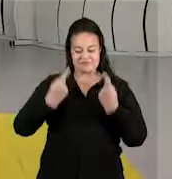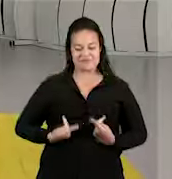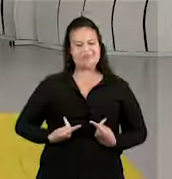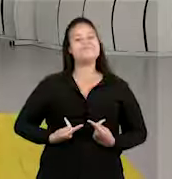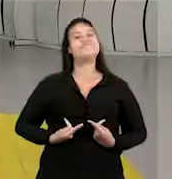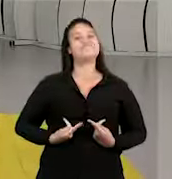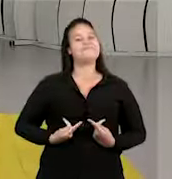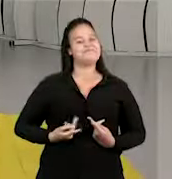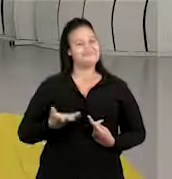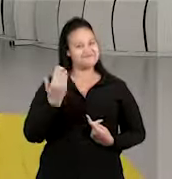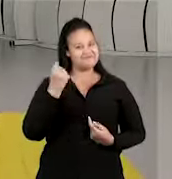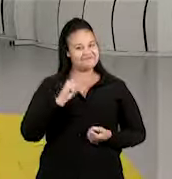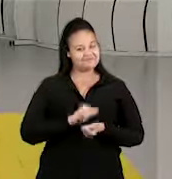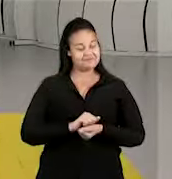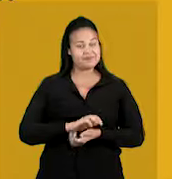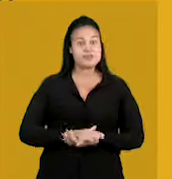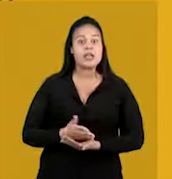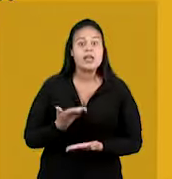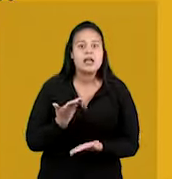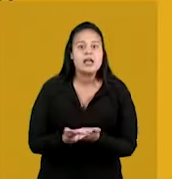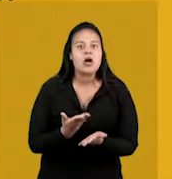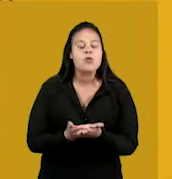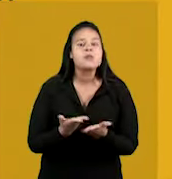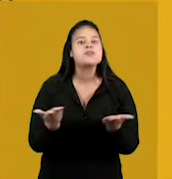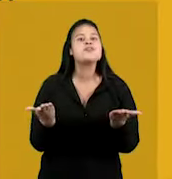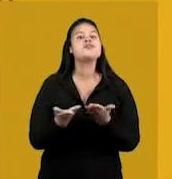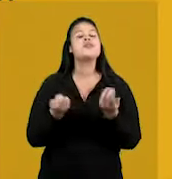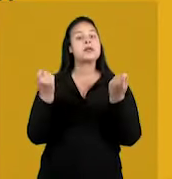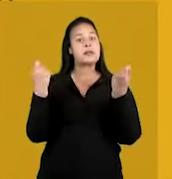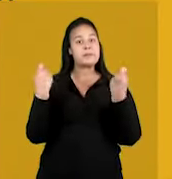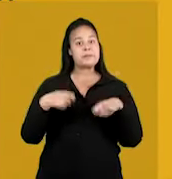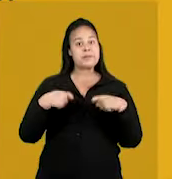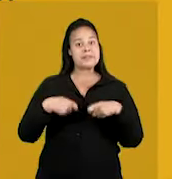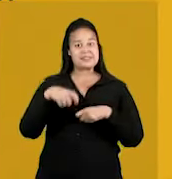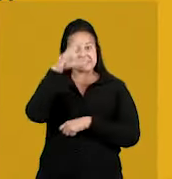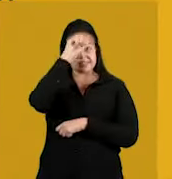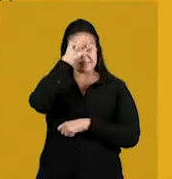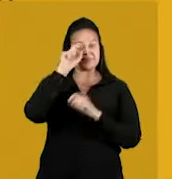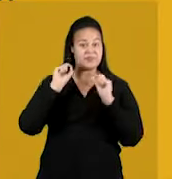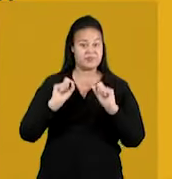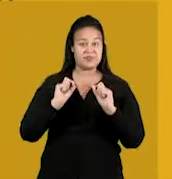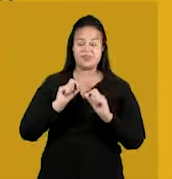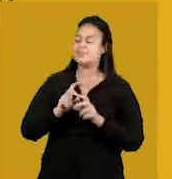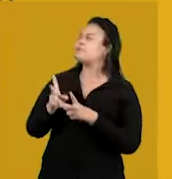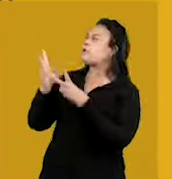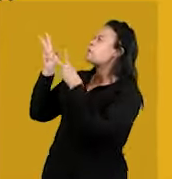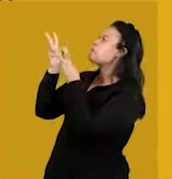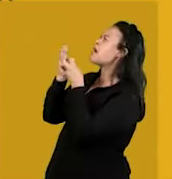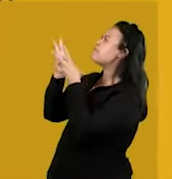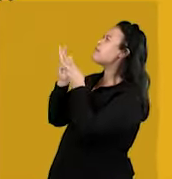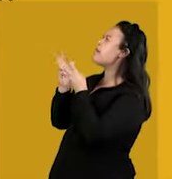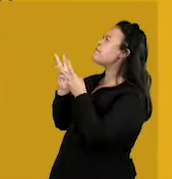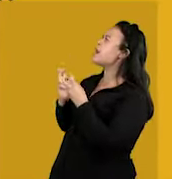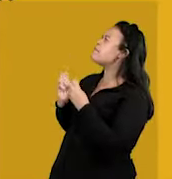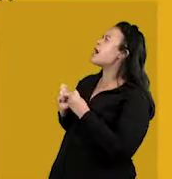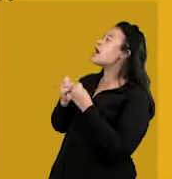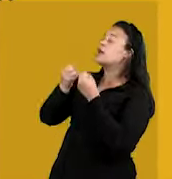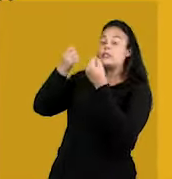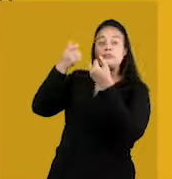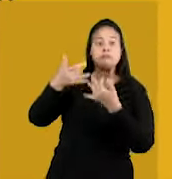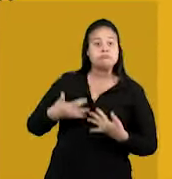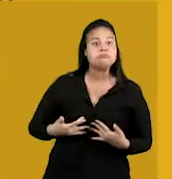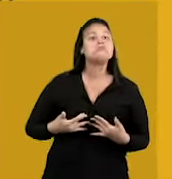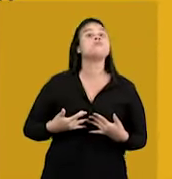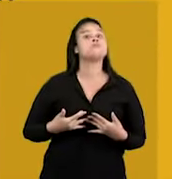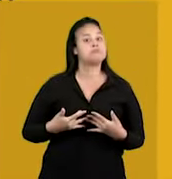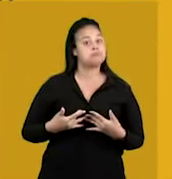lá! Na aula de hoje, a habilidade que nós vamos trabalhar é essa: identificar, exemplificar e discutir o